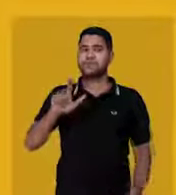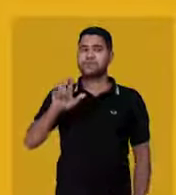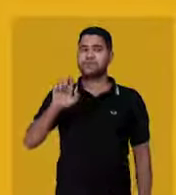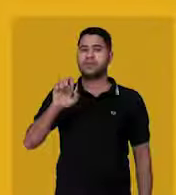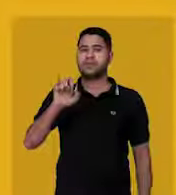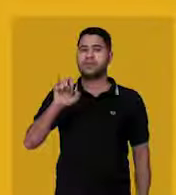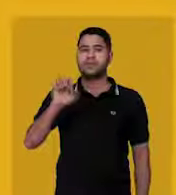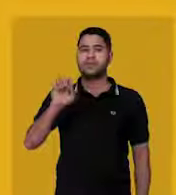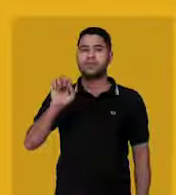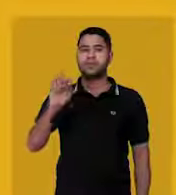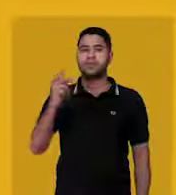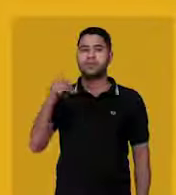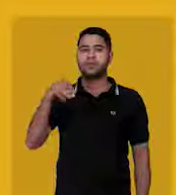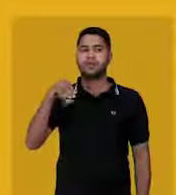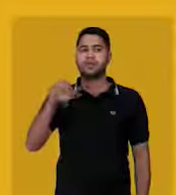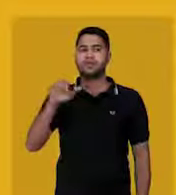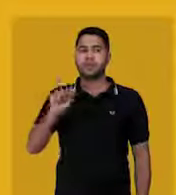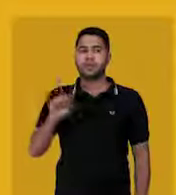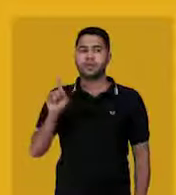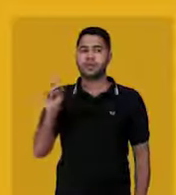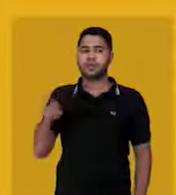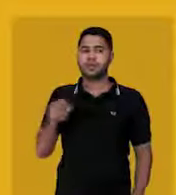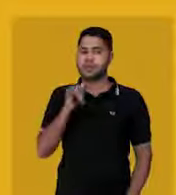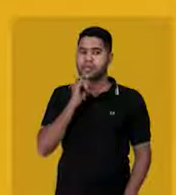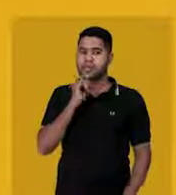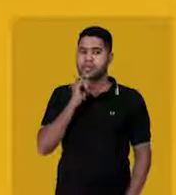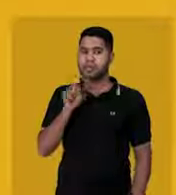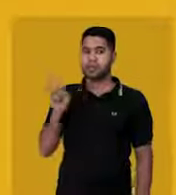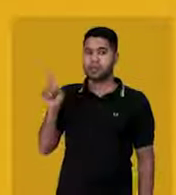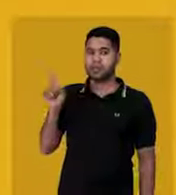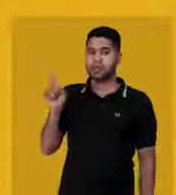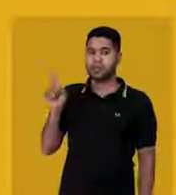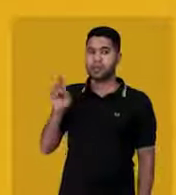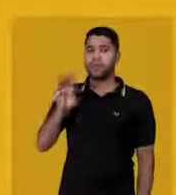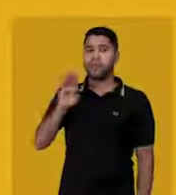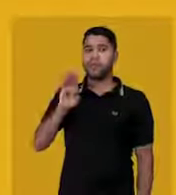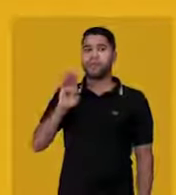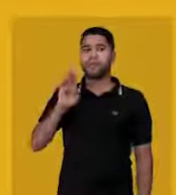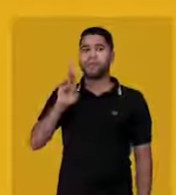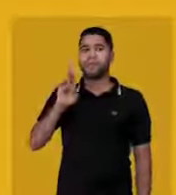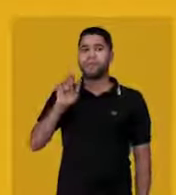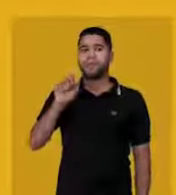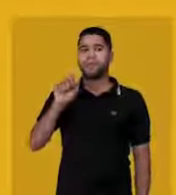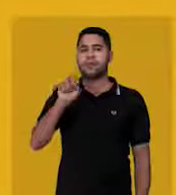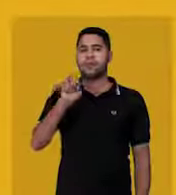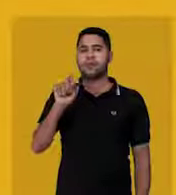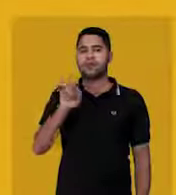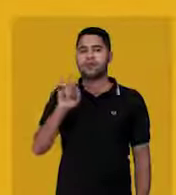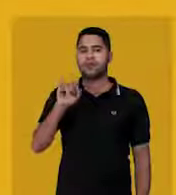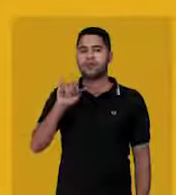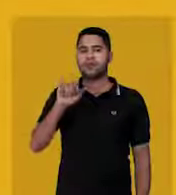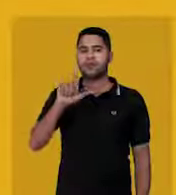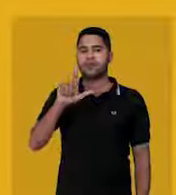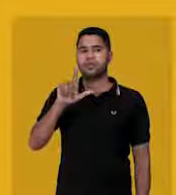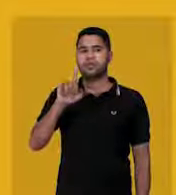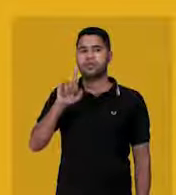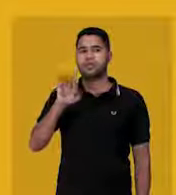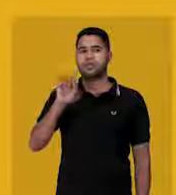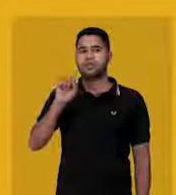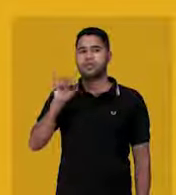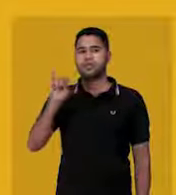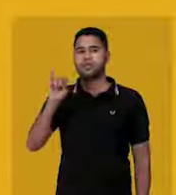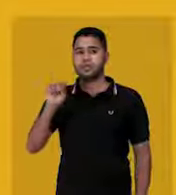leishmaniose cutânea, eu trouxe para vocês aqui a brasiliensis. E como exemplo de leishmaniose visceral,